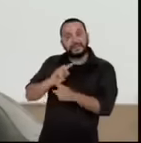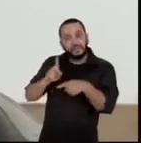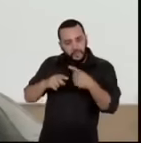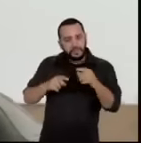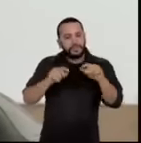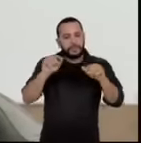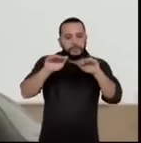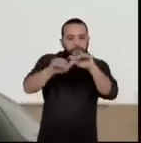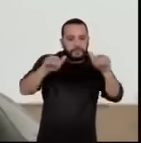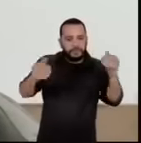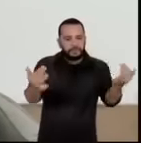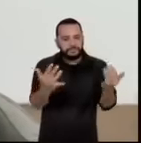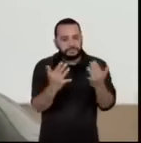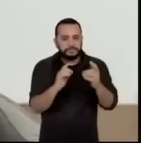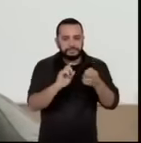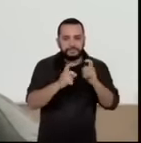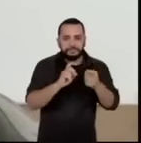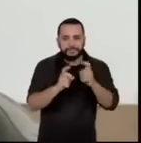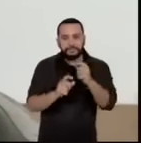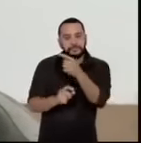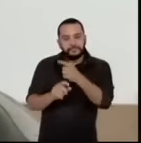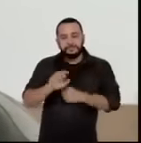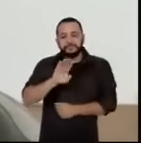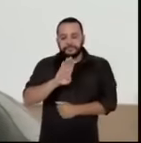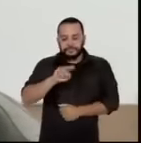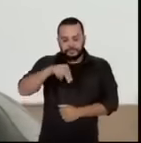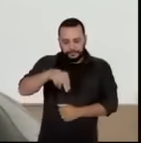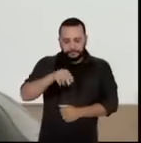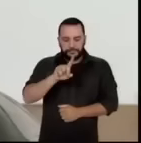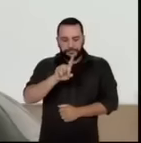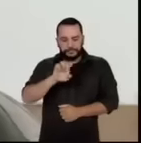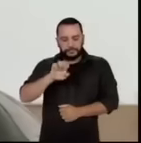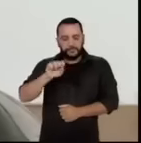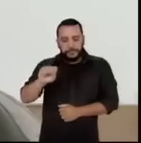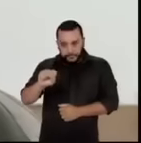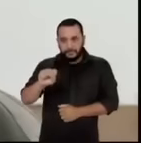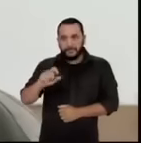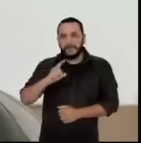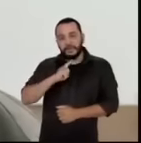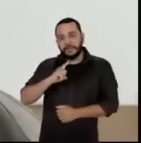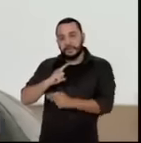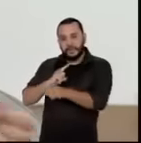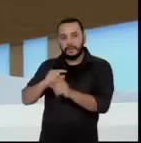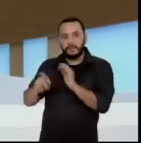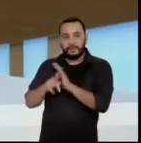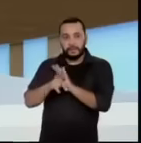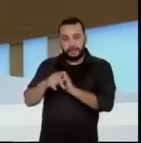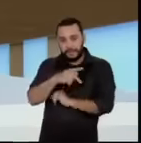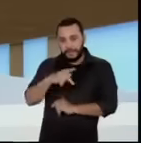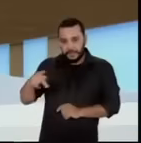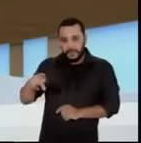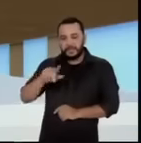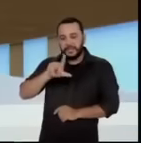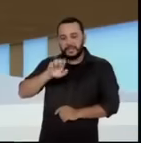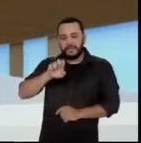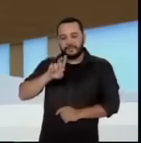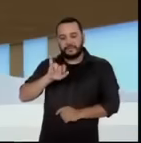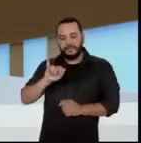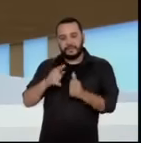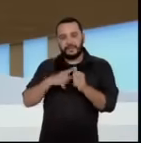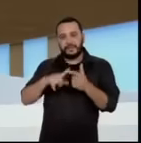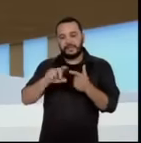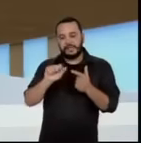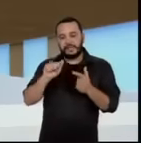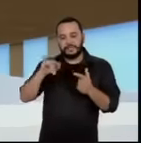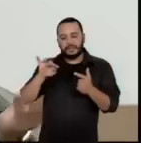já novamente no BNDES, reunião essa com o então presidente Levi, ministro Santos Cruz, 2 funcionários